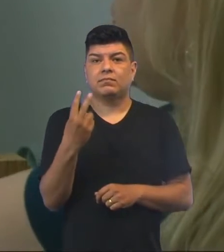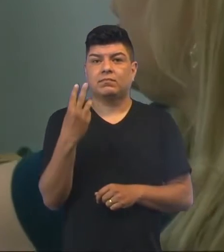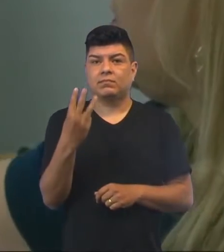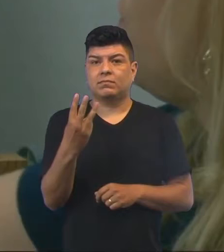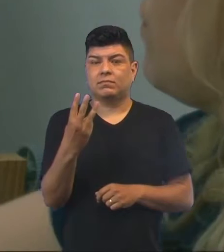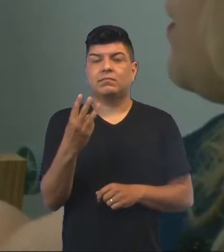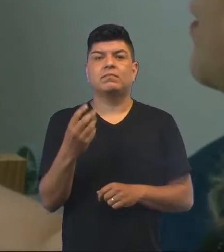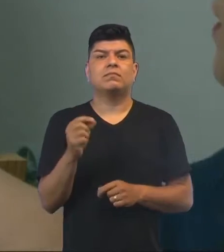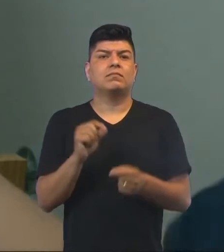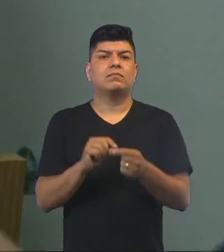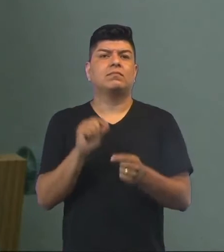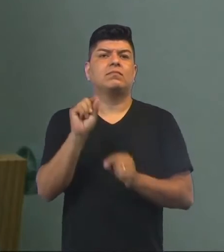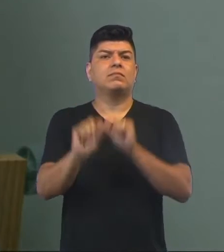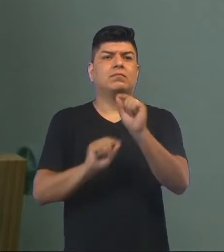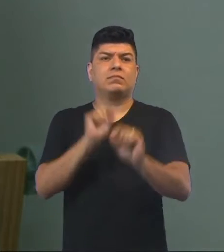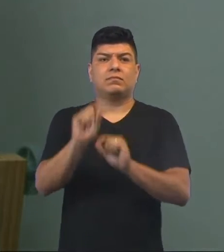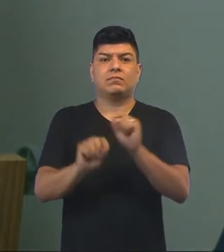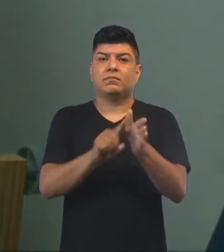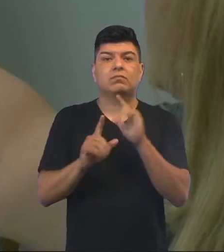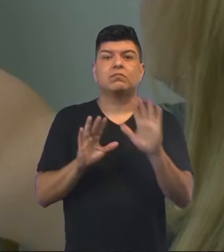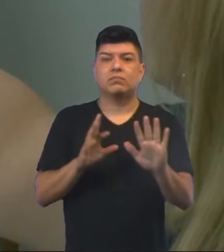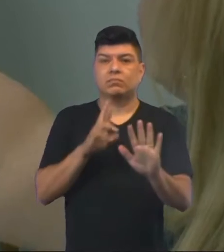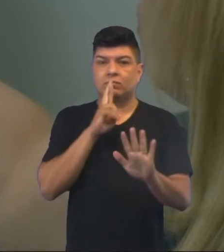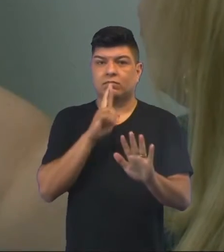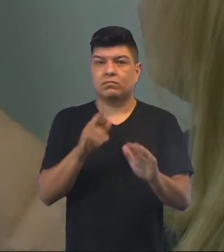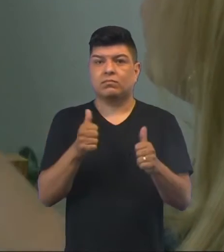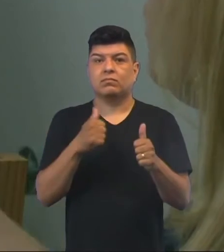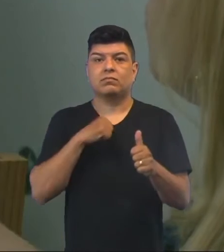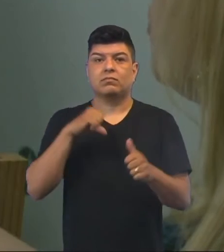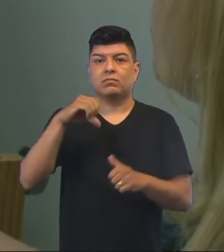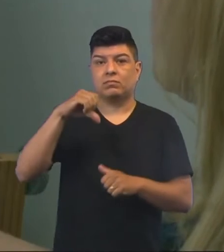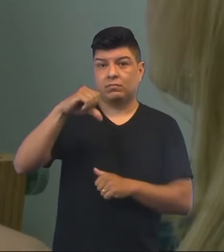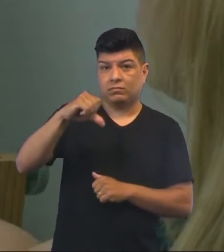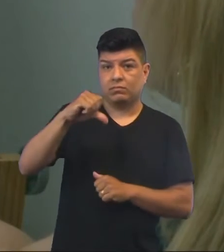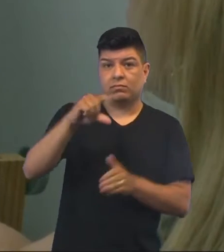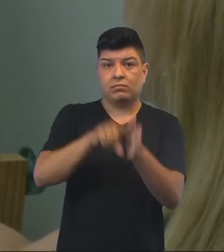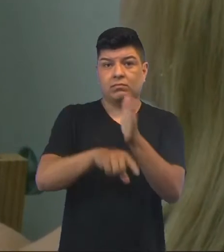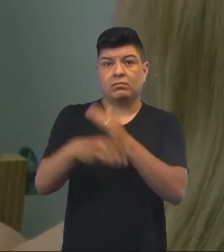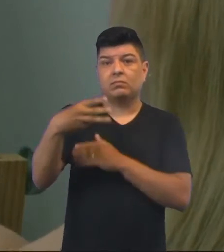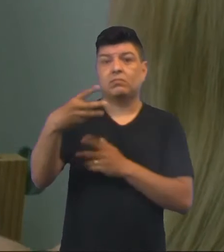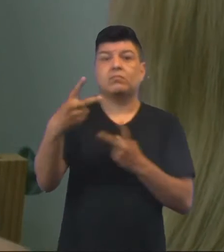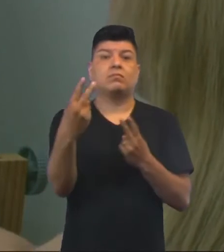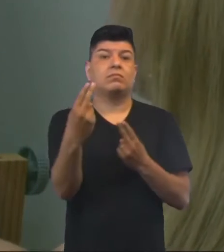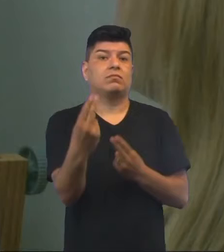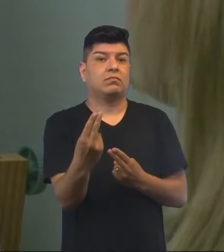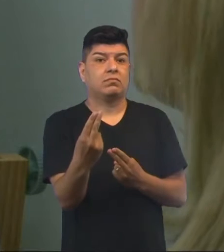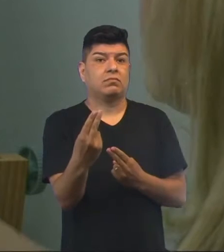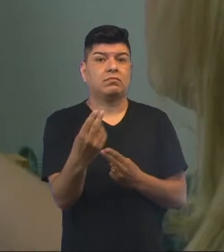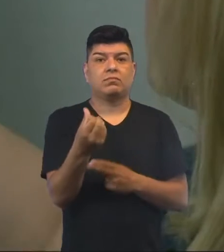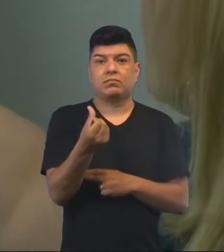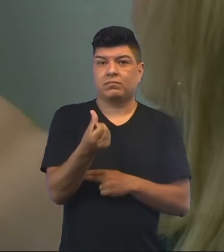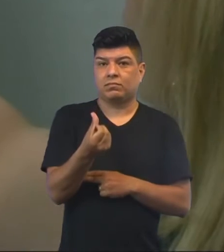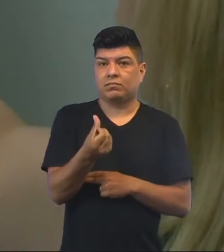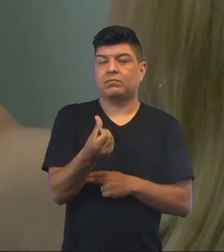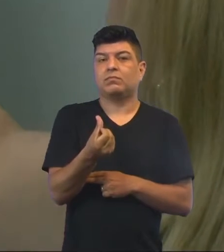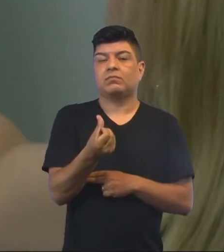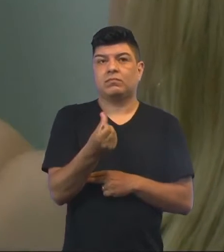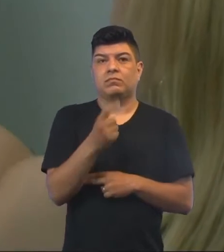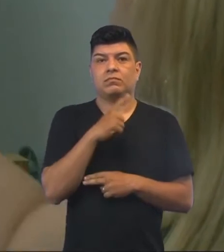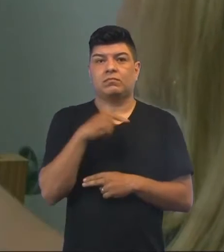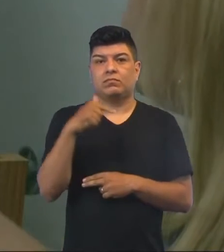123 que que eu vou fazer aqui uma subtração Eu tenho 9 eu tiro três eu vou ficar com 6